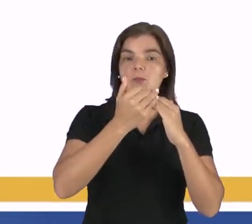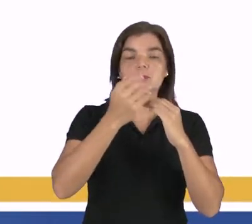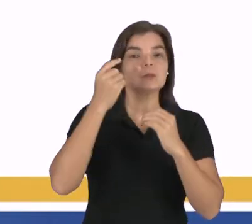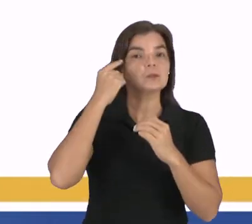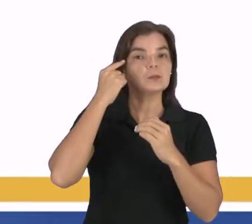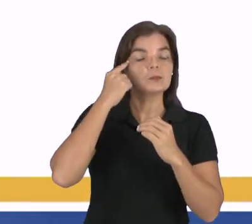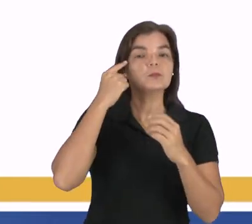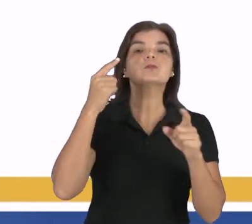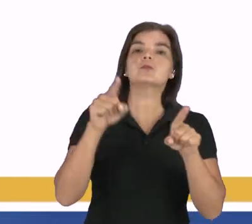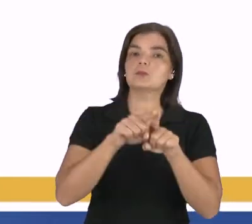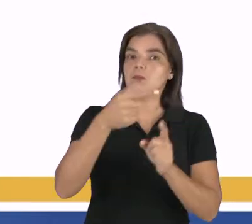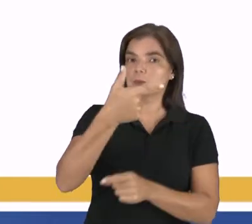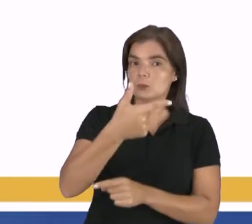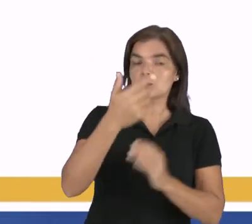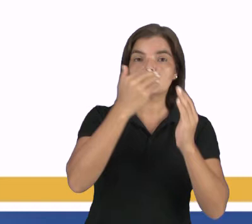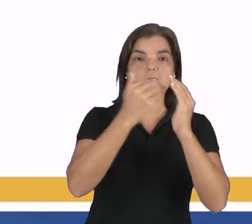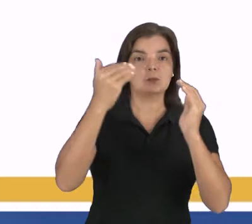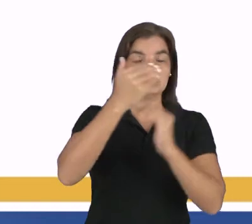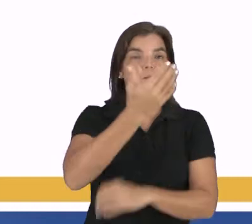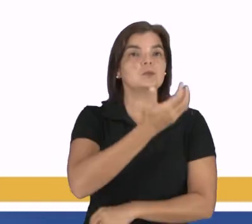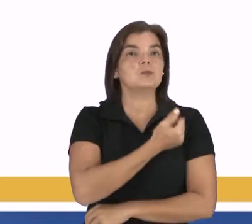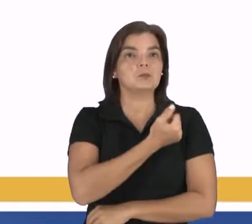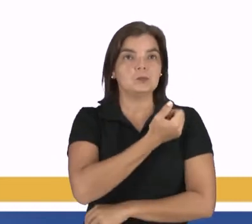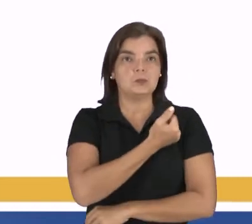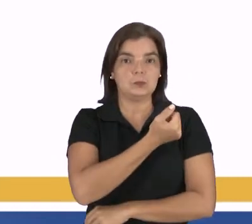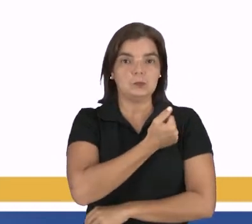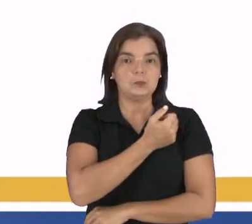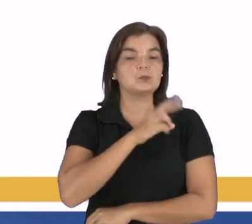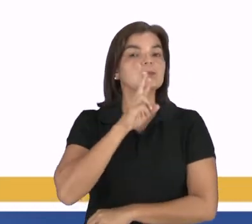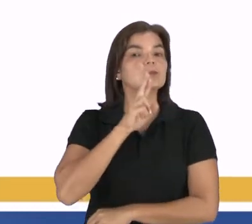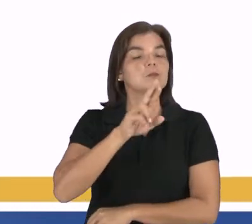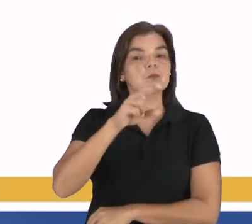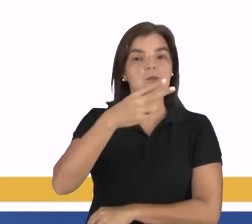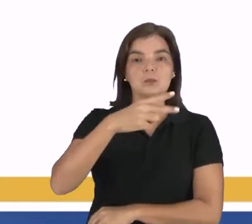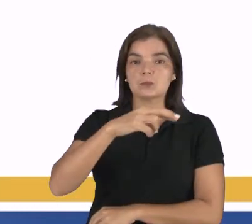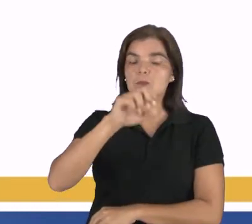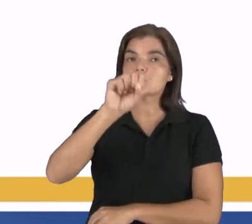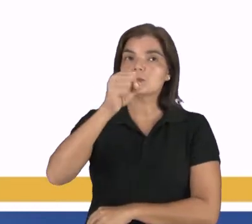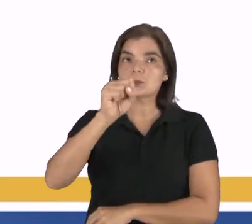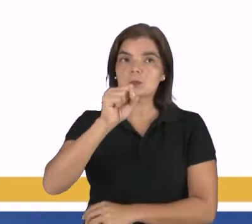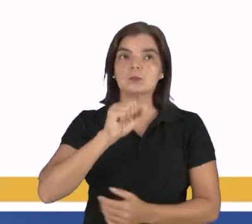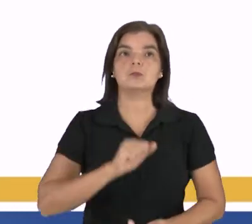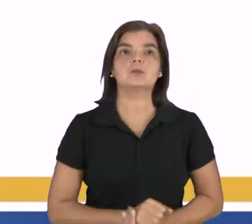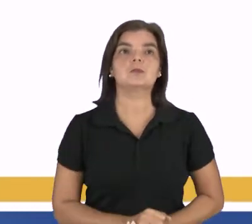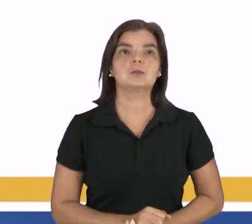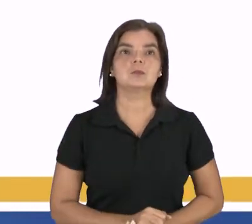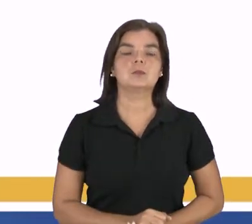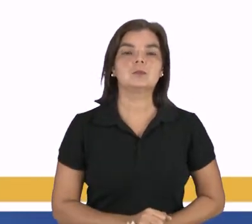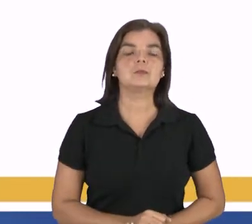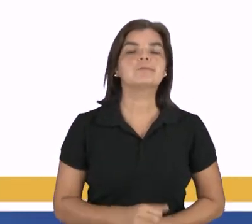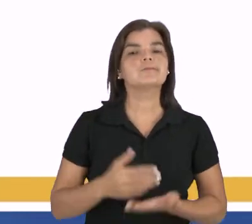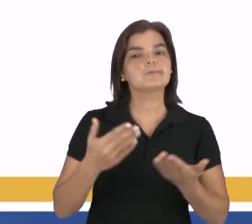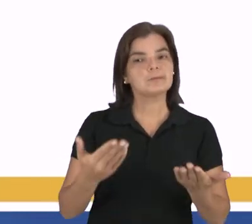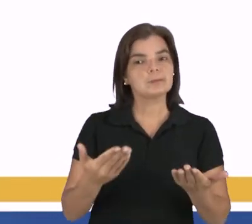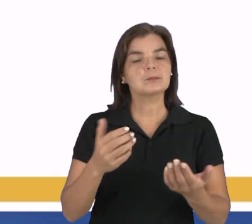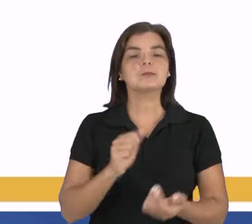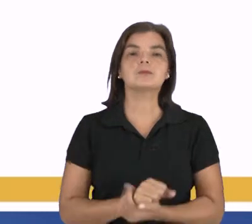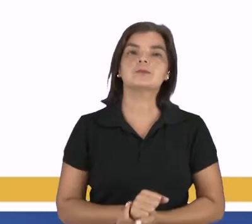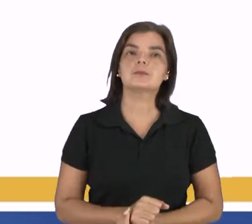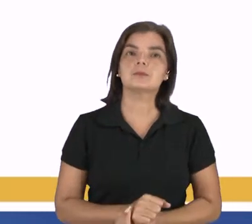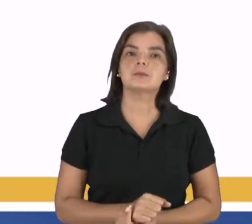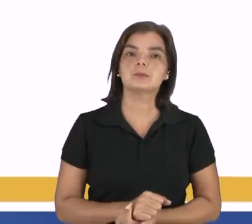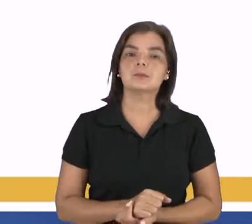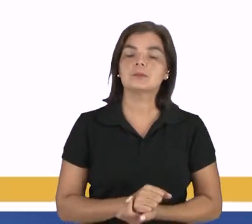vamos pensar no 2 elevado em um número e que seja igual a 8. Então, nesse caso, nós